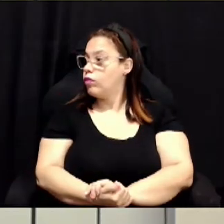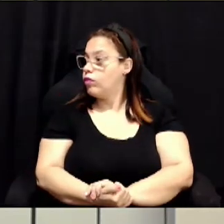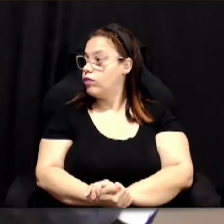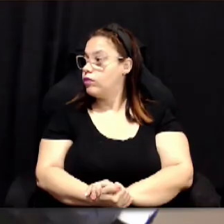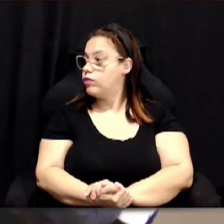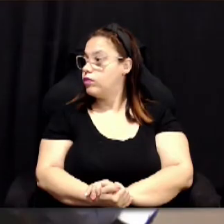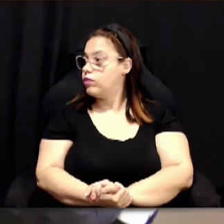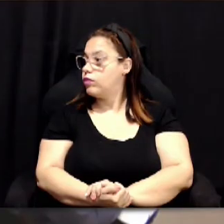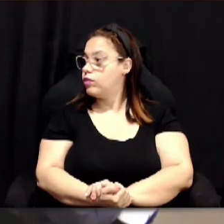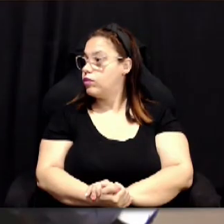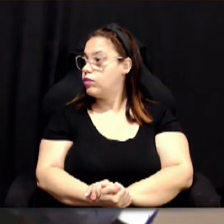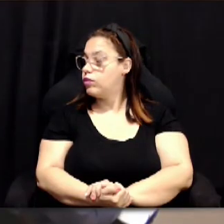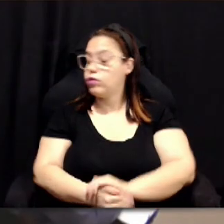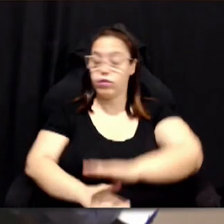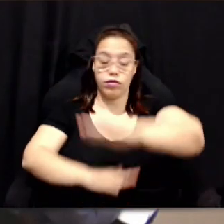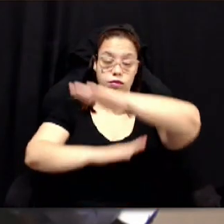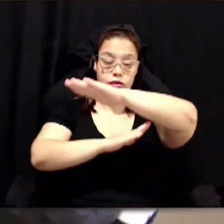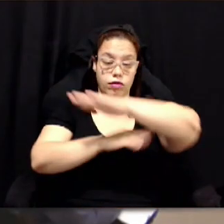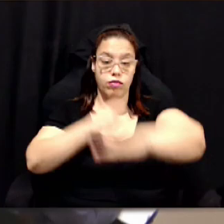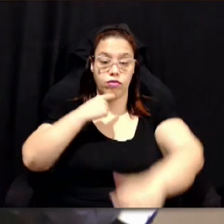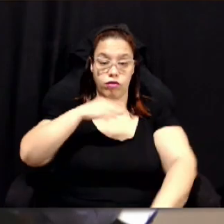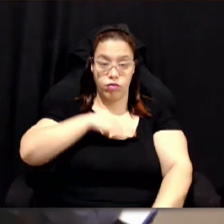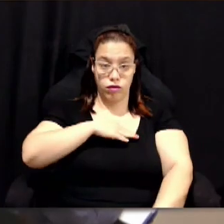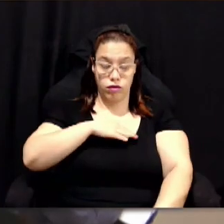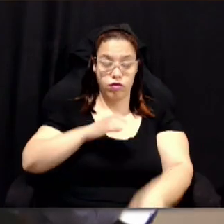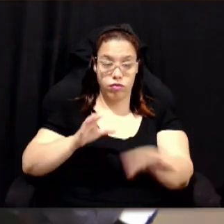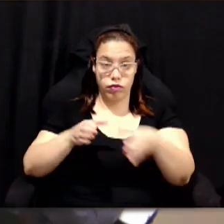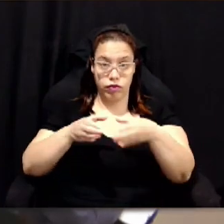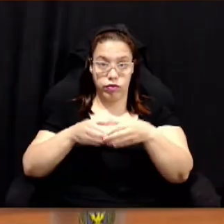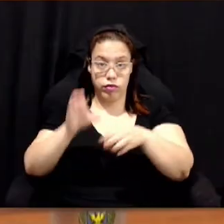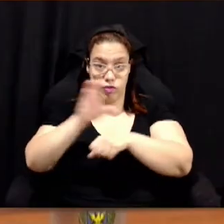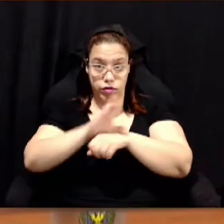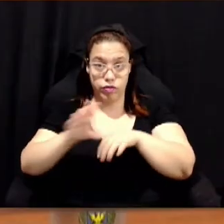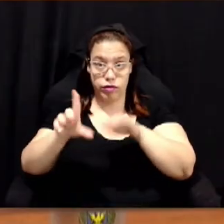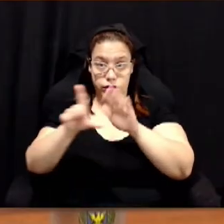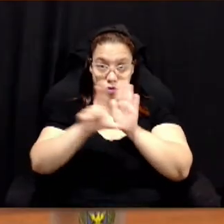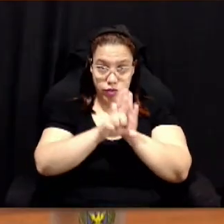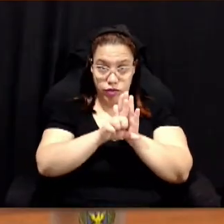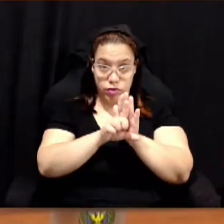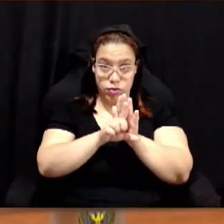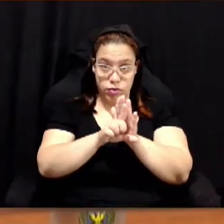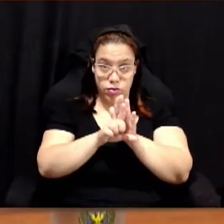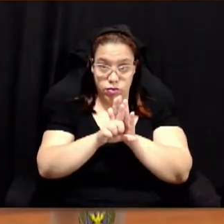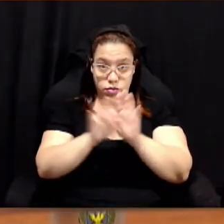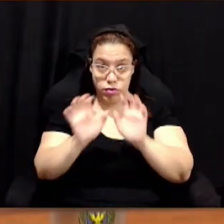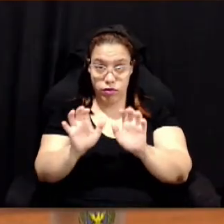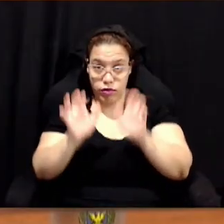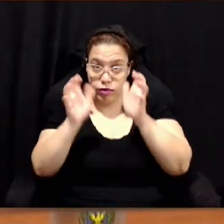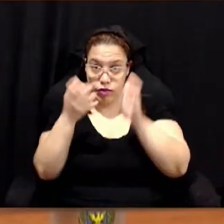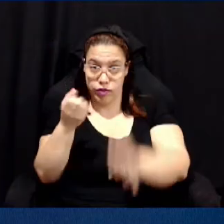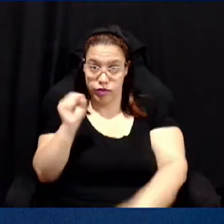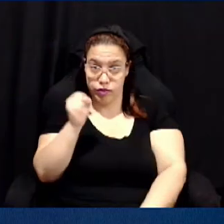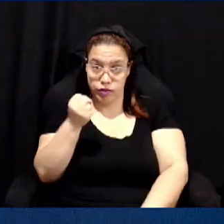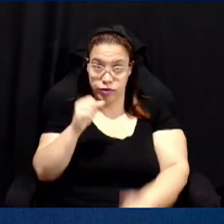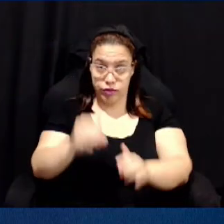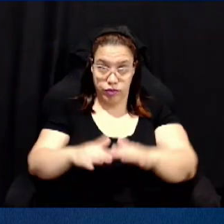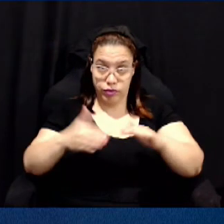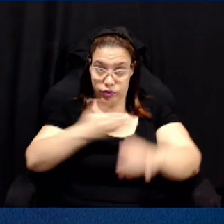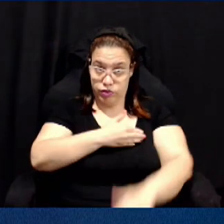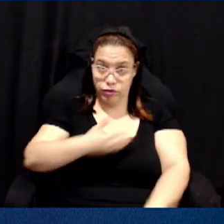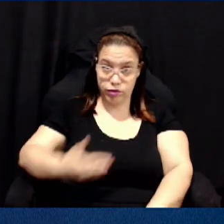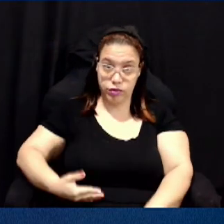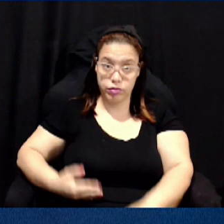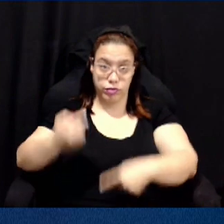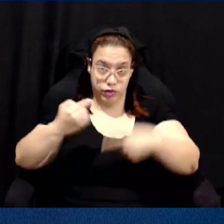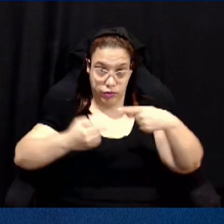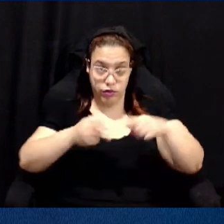A Câmara de Campinas, por meio da Comissão de Constituição e Legalidade, realizou a 8ª audiência pública para debater o projeto